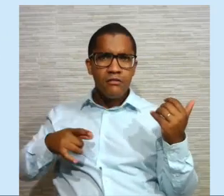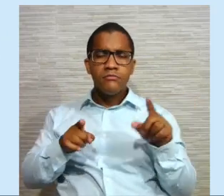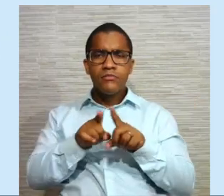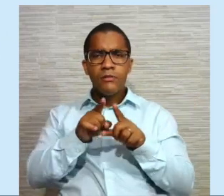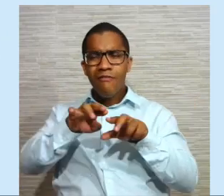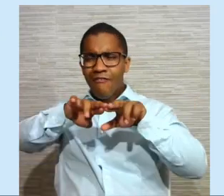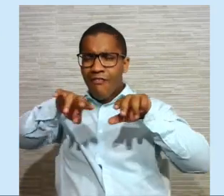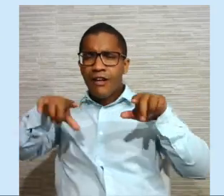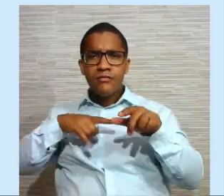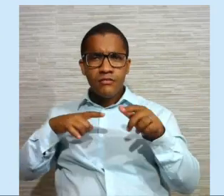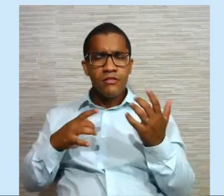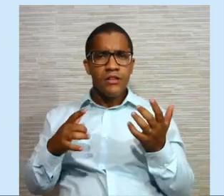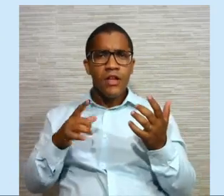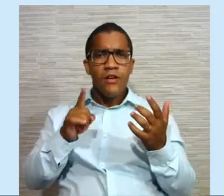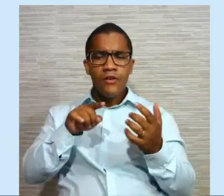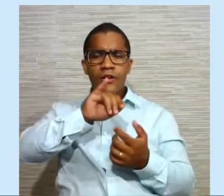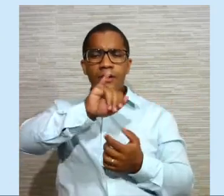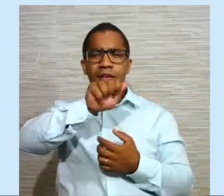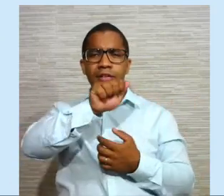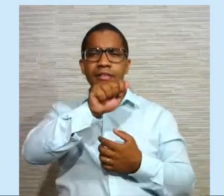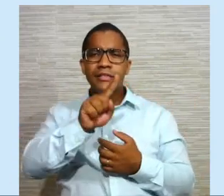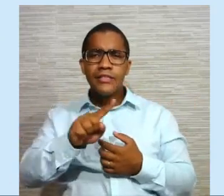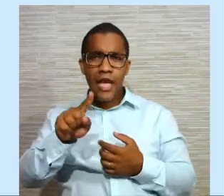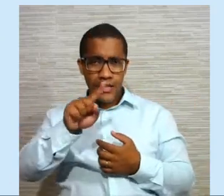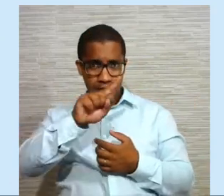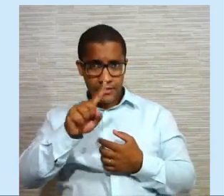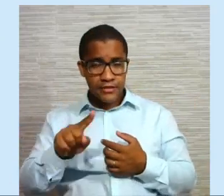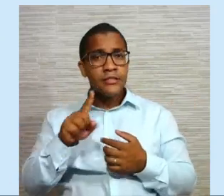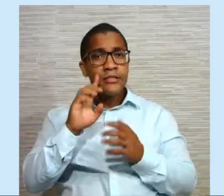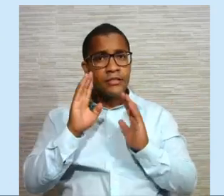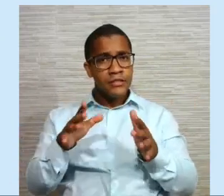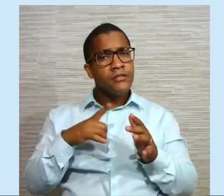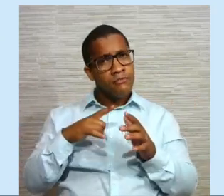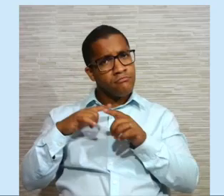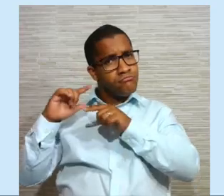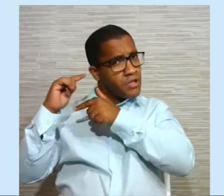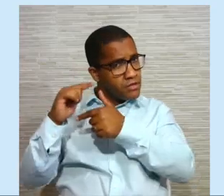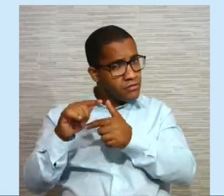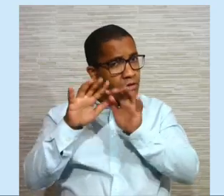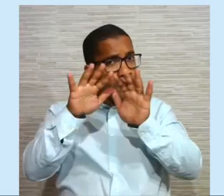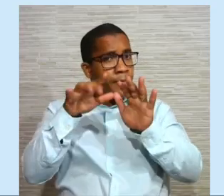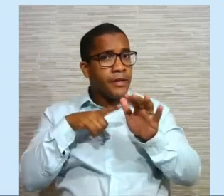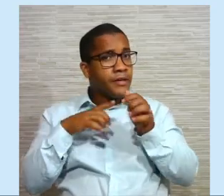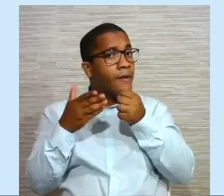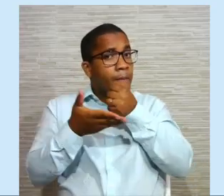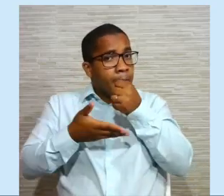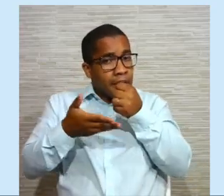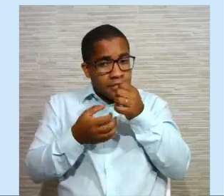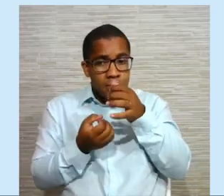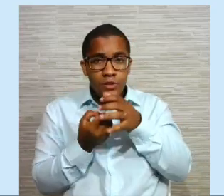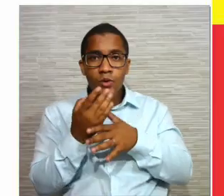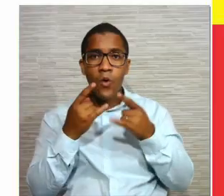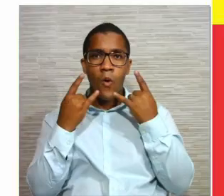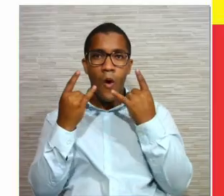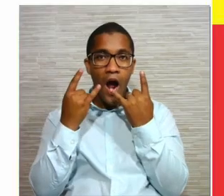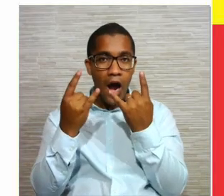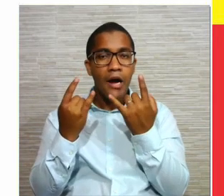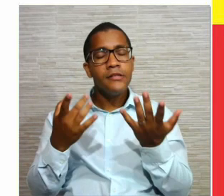O jazz também já tem uma pegada assim mais clássica, mas então foram a base para se formar o